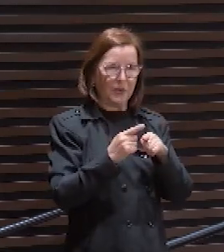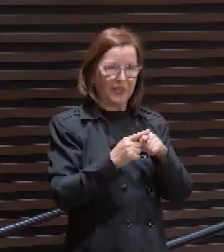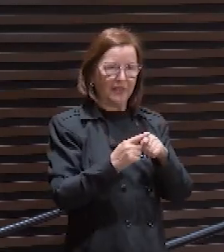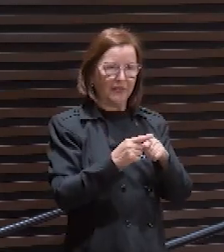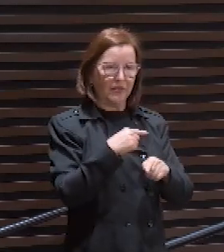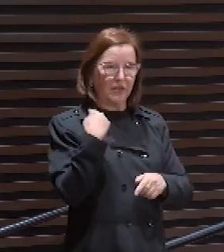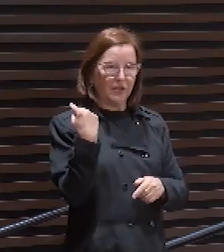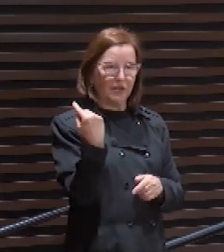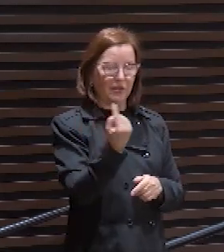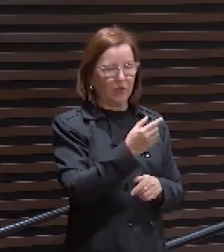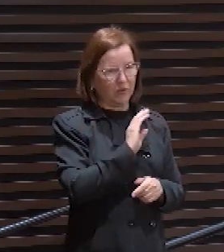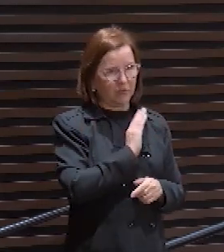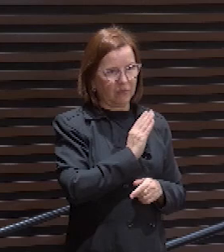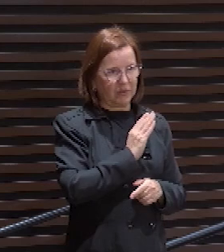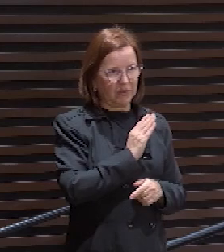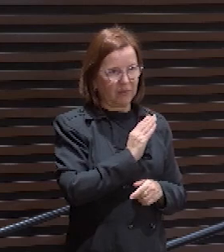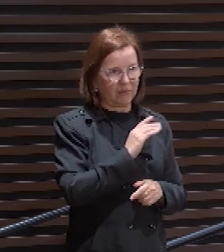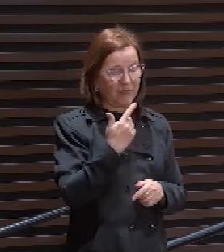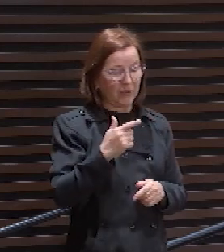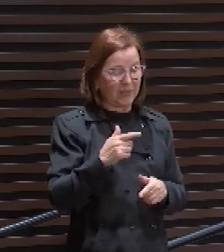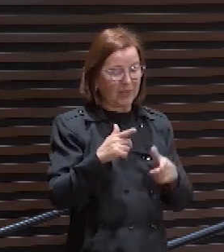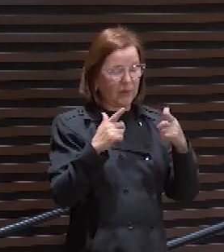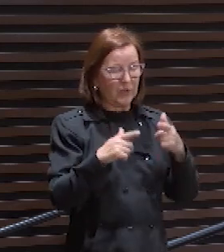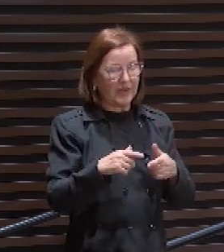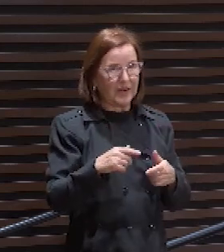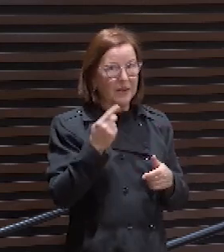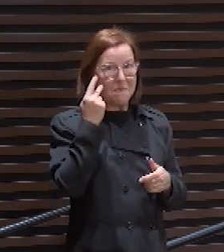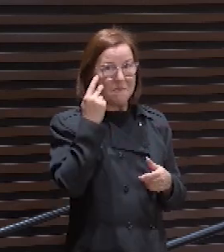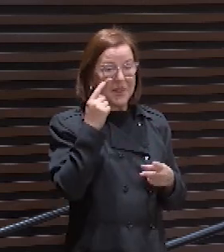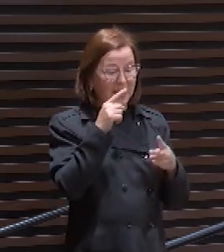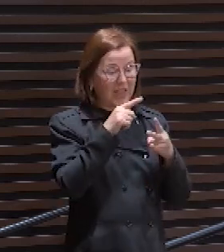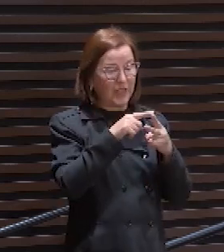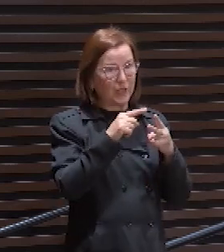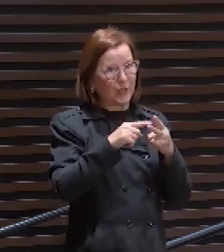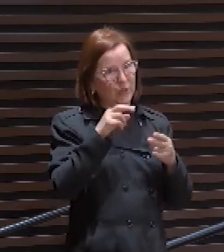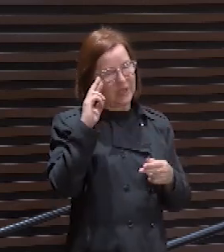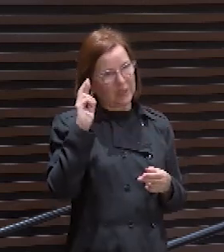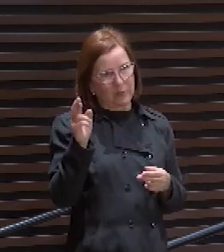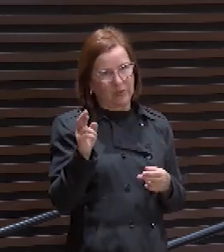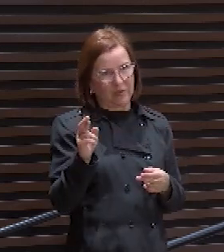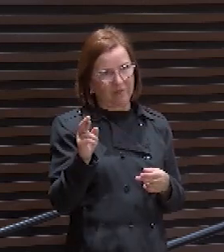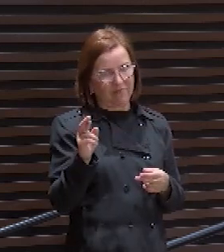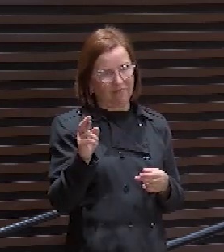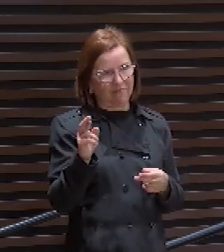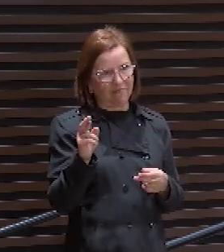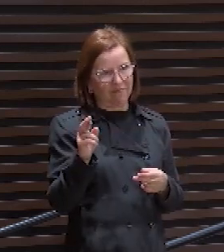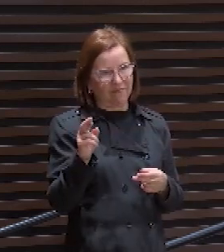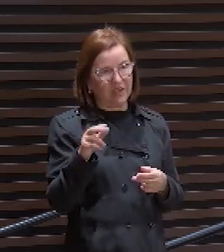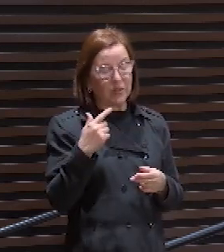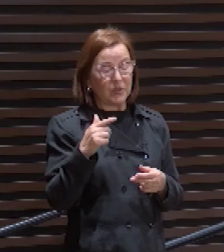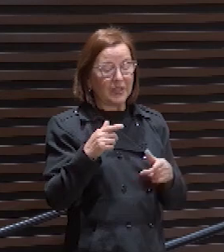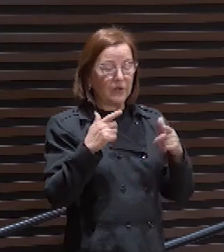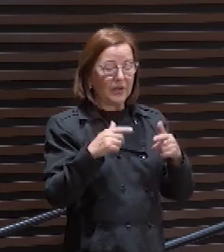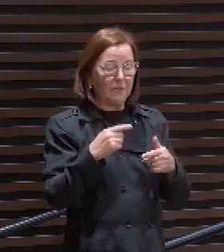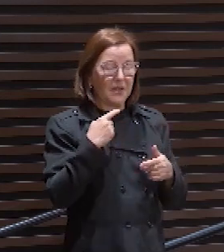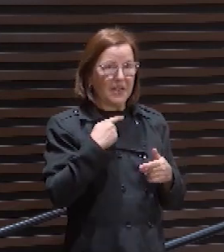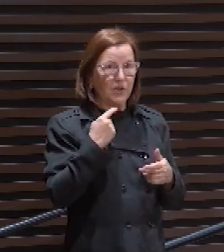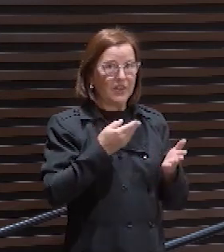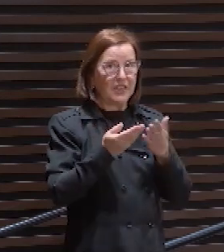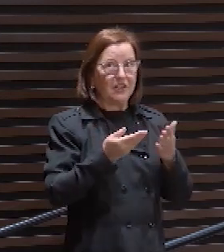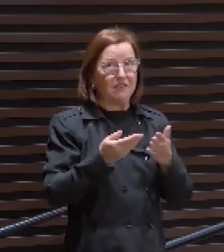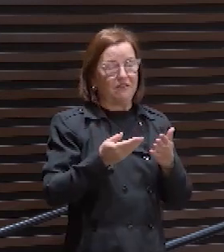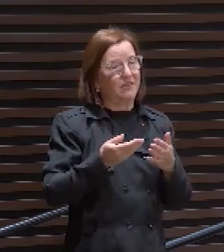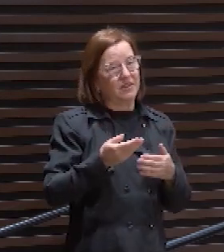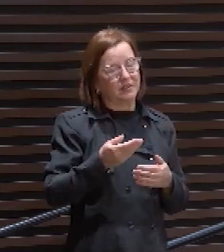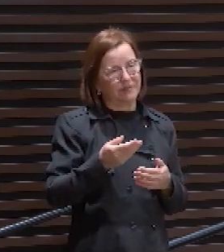não tem lugar para dois senhores. Não tem lugar para eu ser meu Senhor e Deus. Não tem lugar para o dinheiro ser meu Senhor